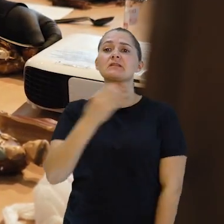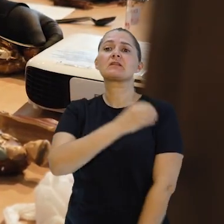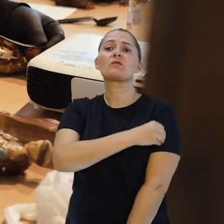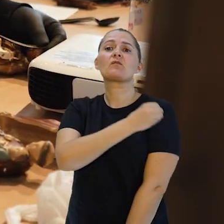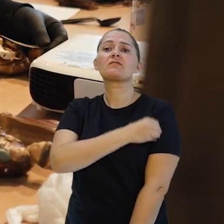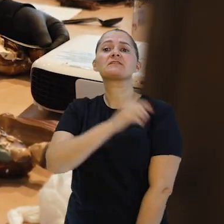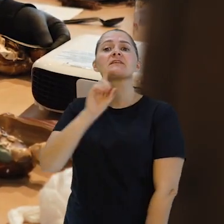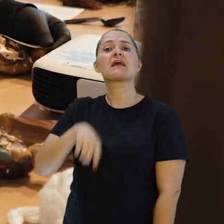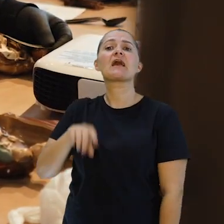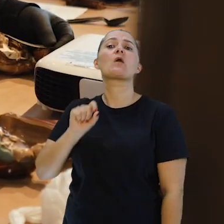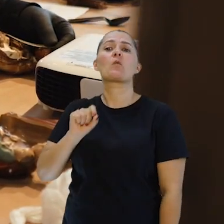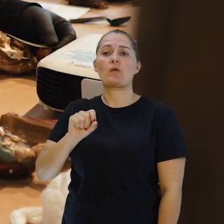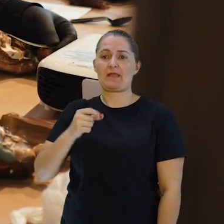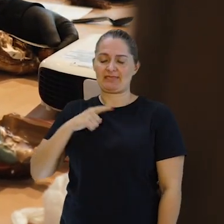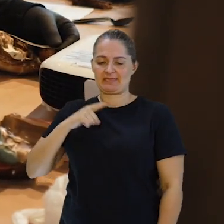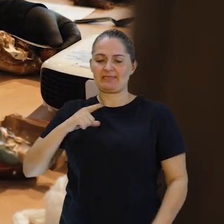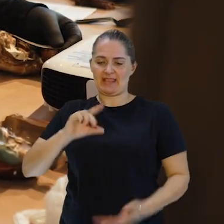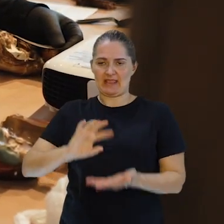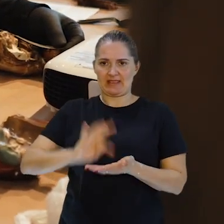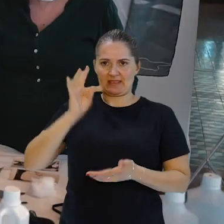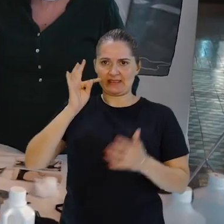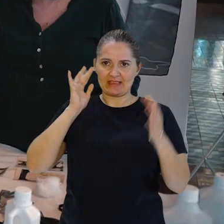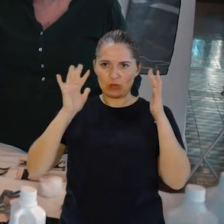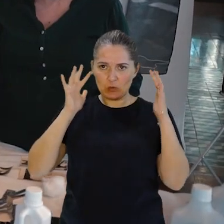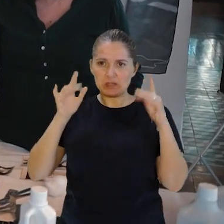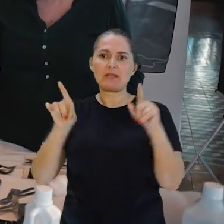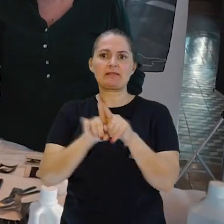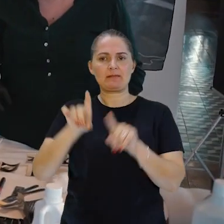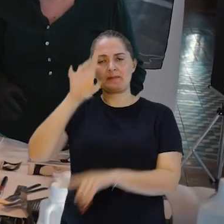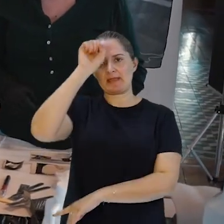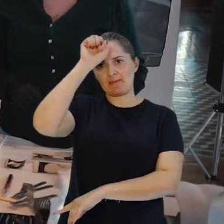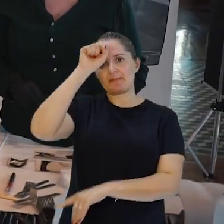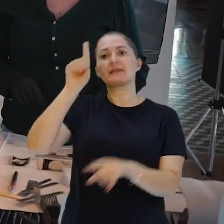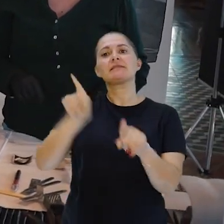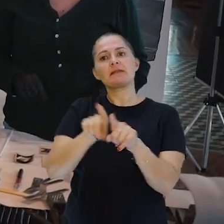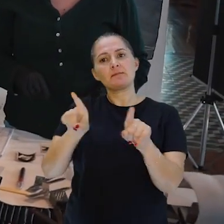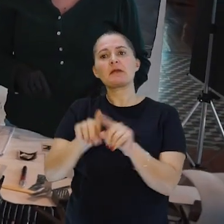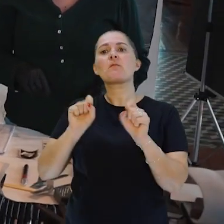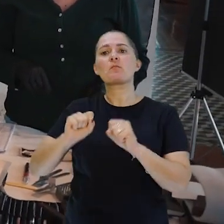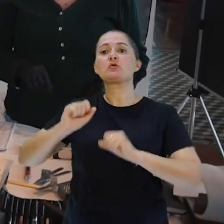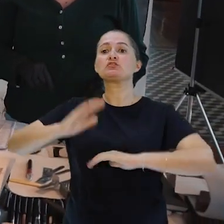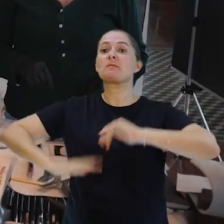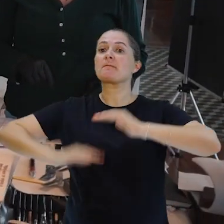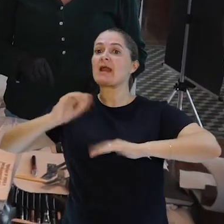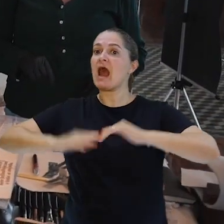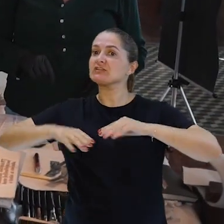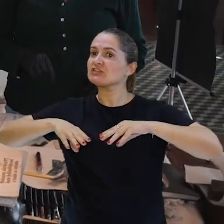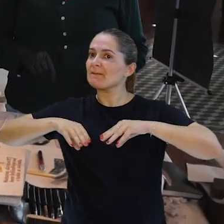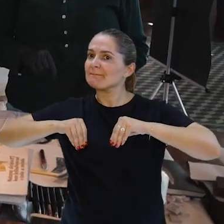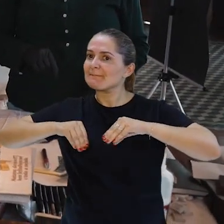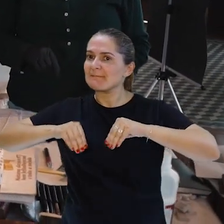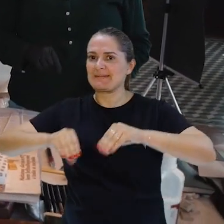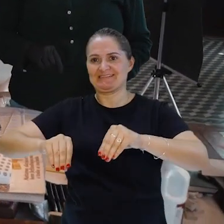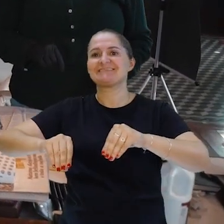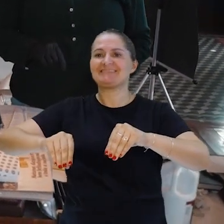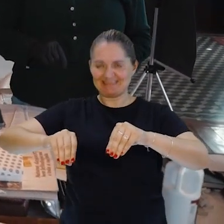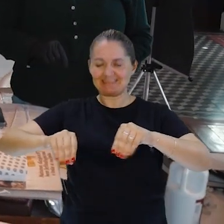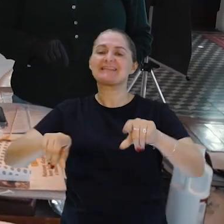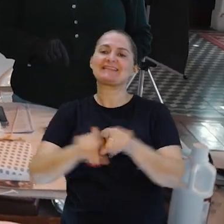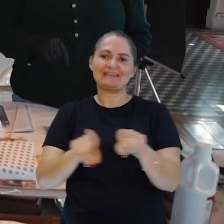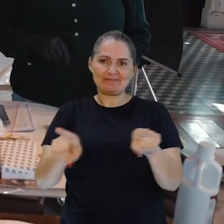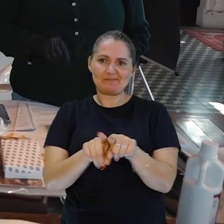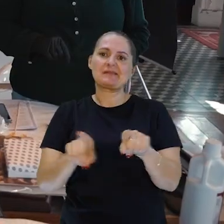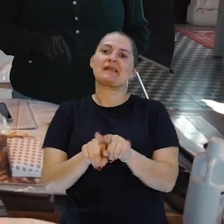importante das oficinas também, que além da parte teórica que a gente aprende, a gente pode colocar a mão na massa